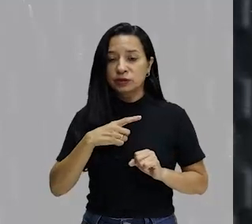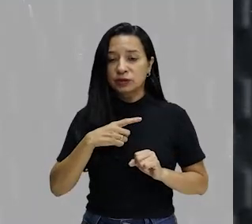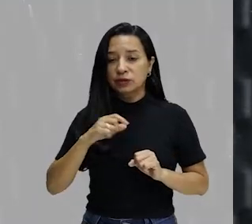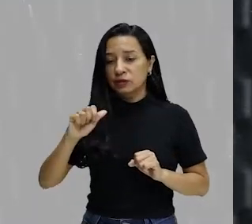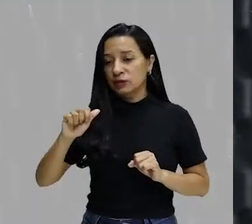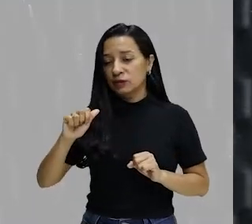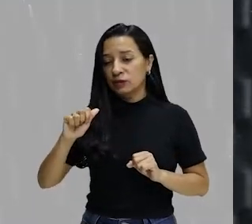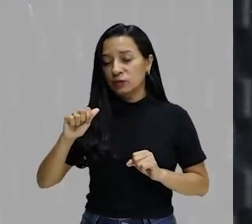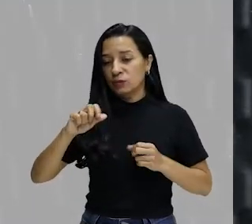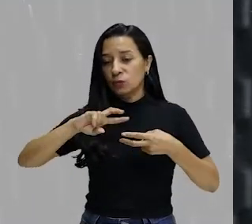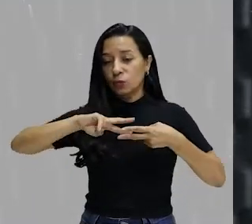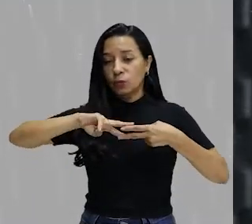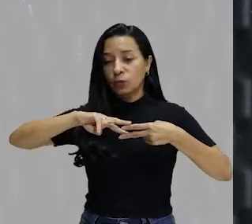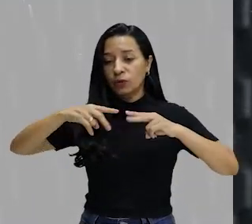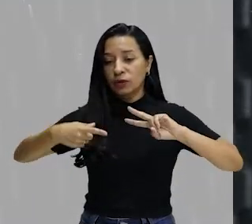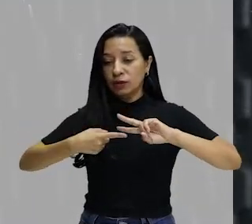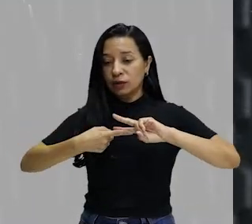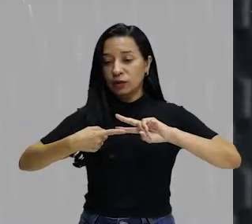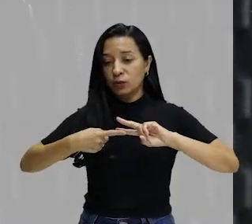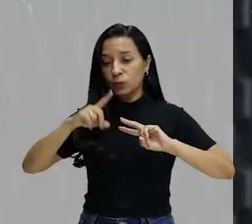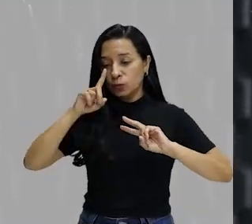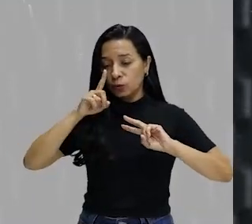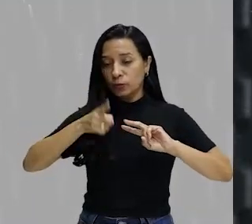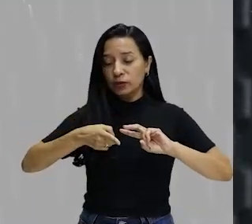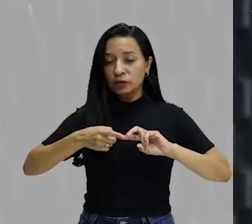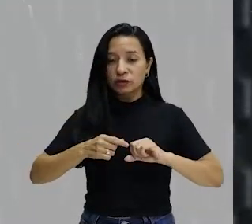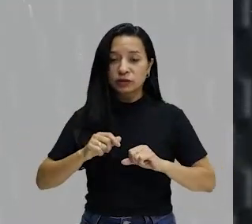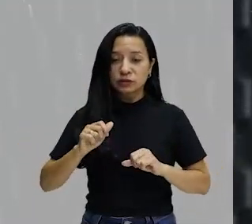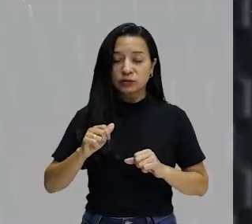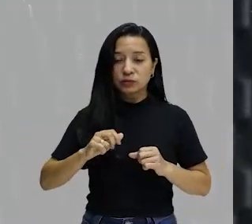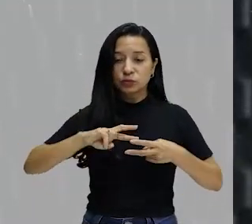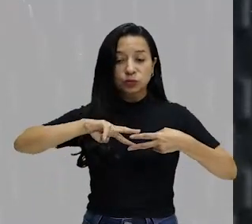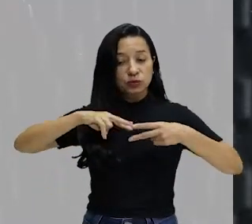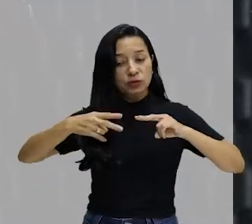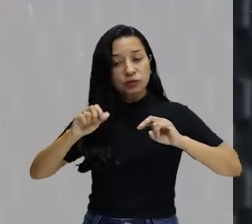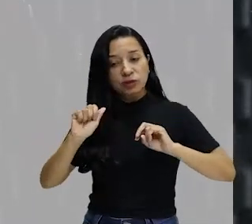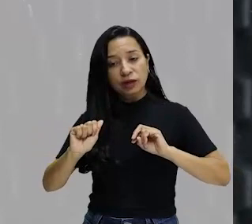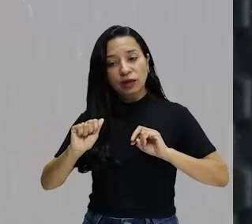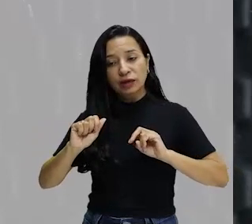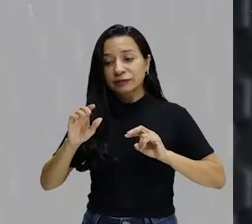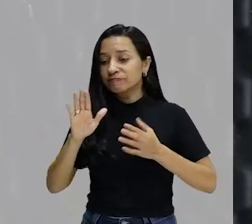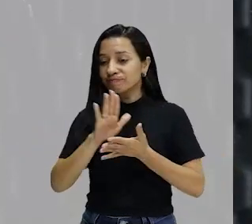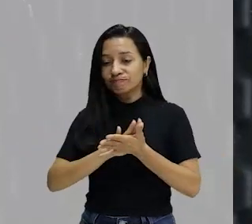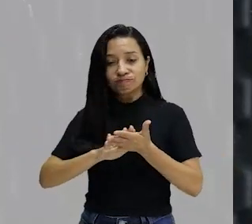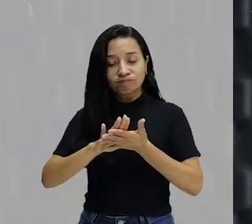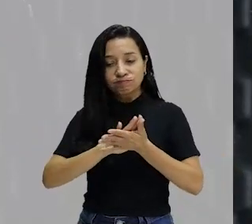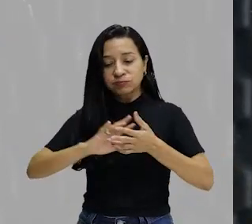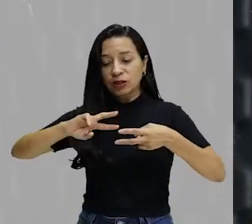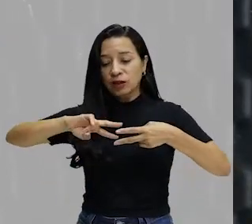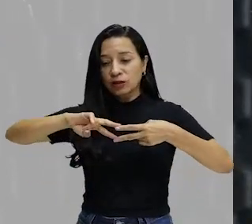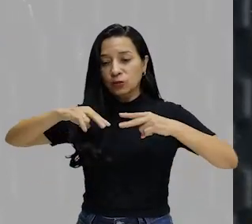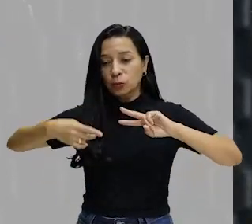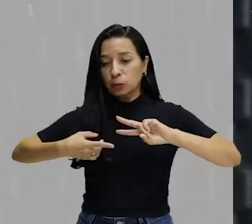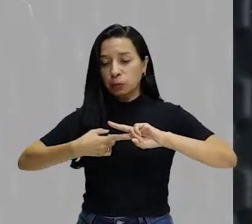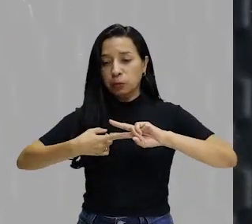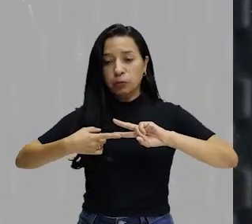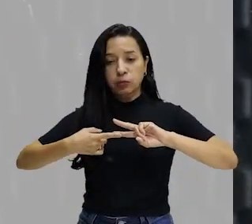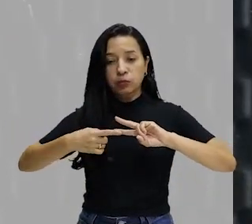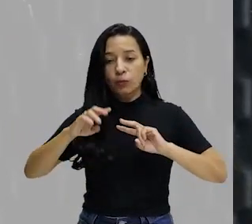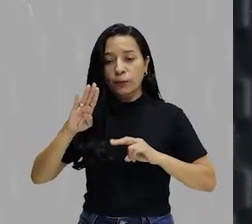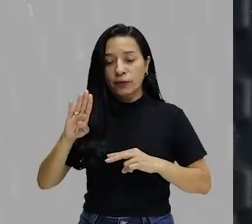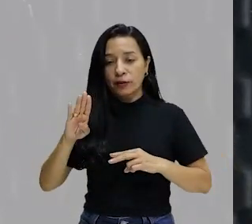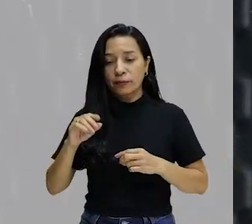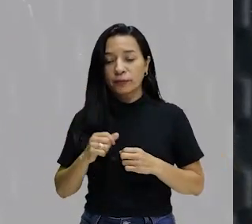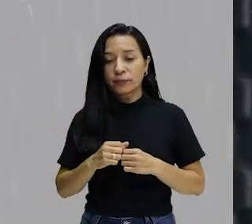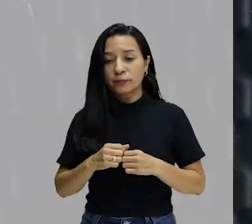alelo dominante do gene A e nenhum alelo dominante do gene B. Ele vai ser homozigoto